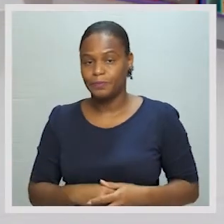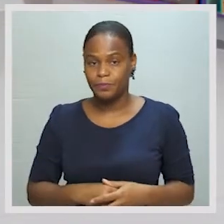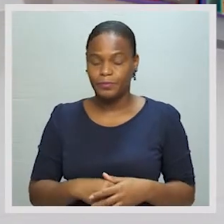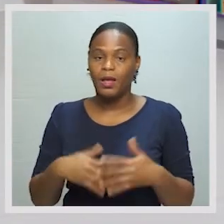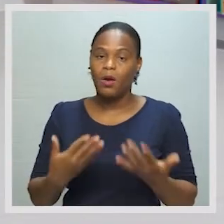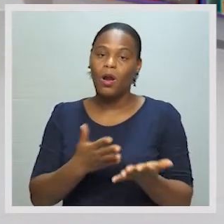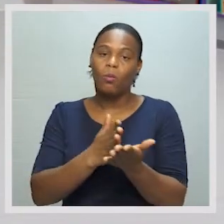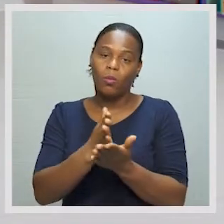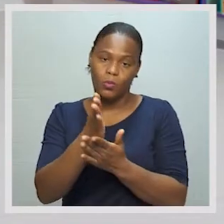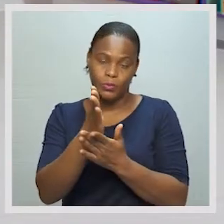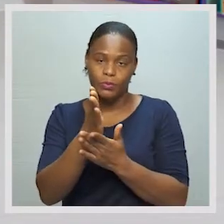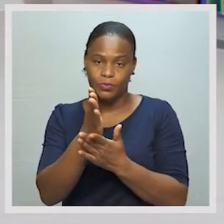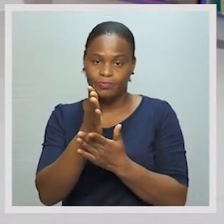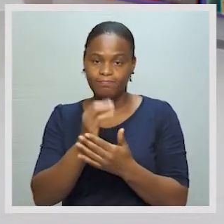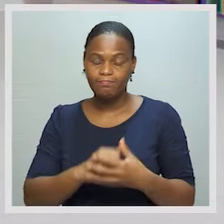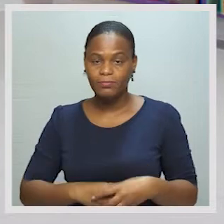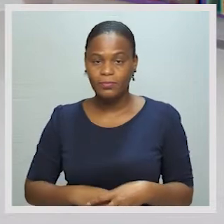Continuando,